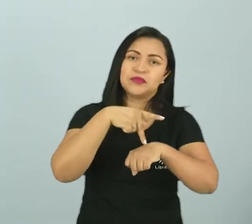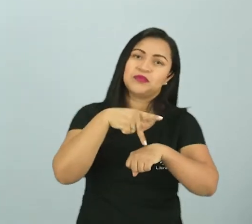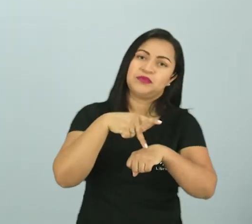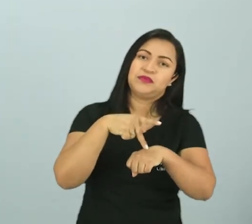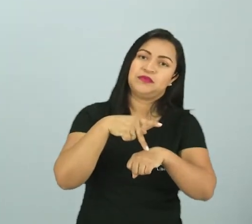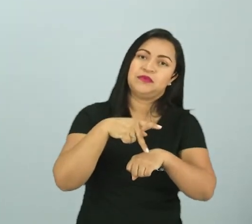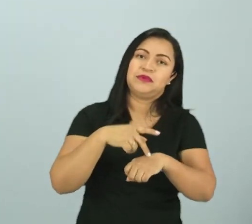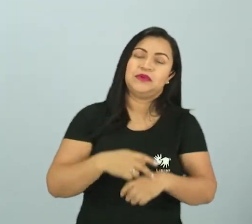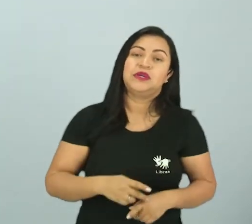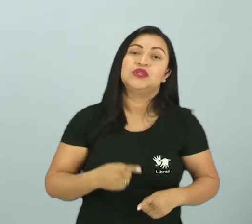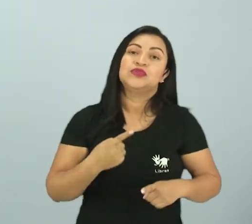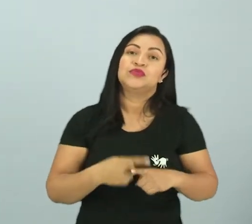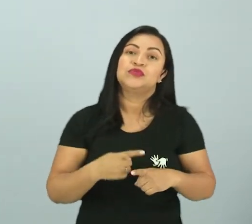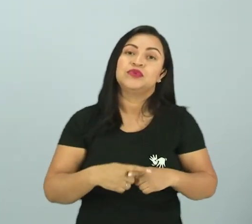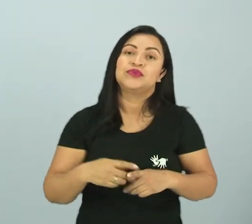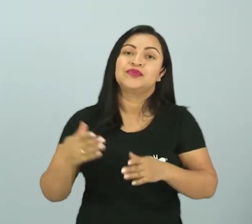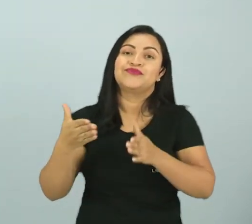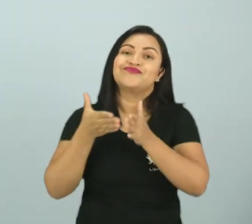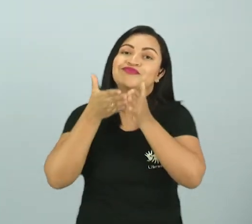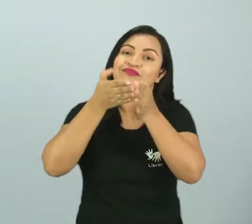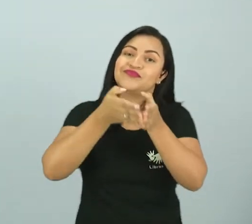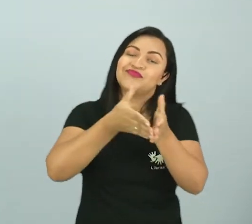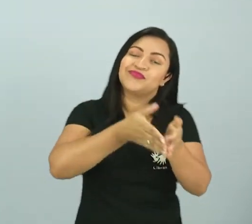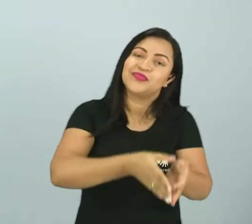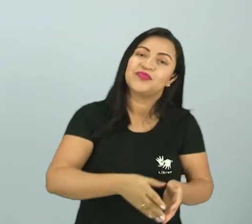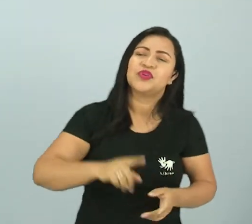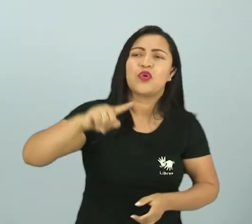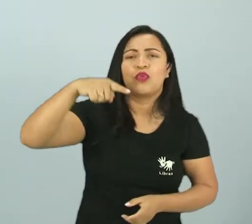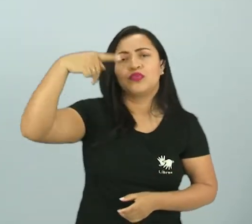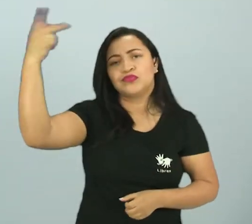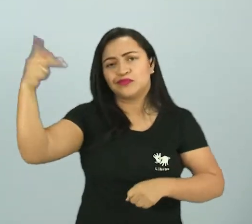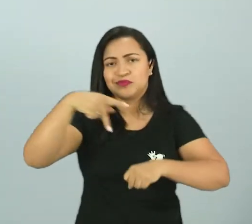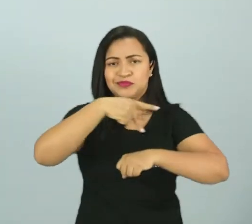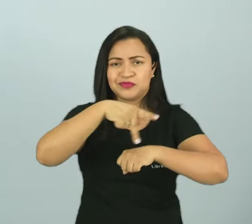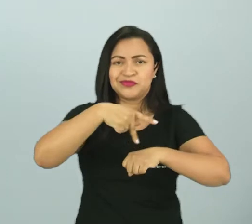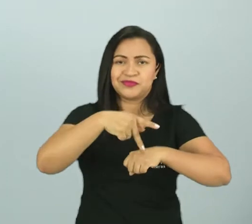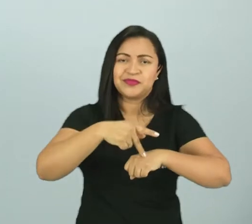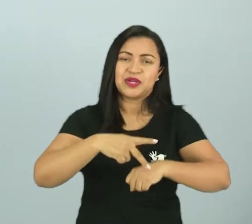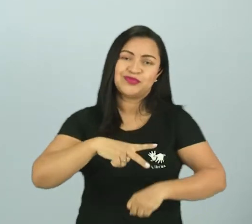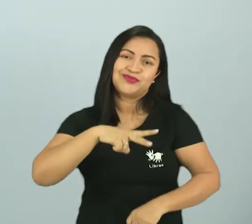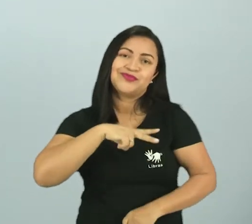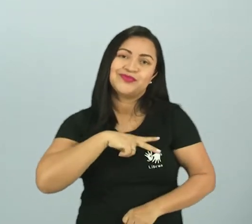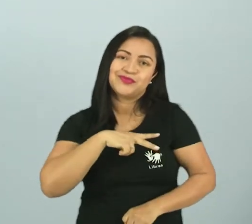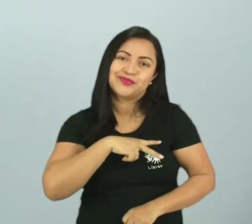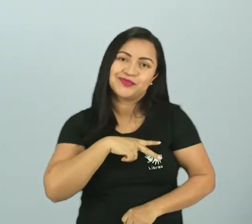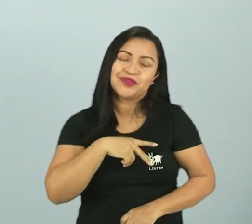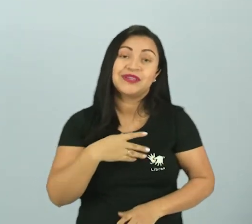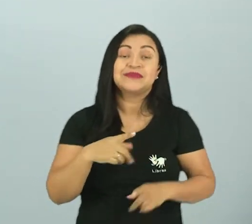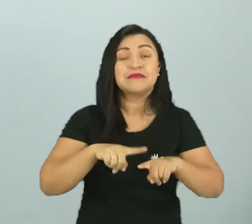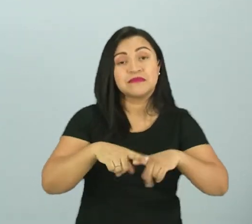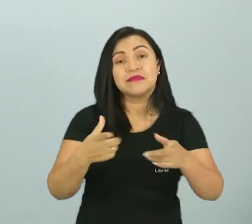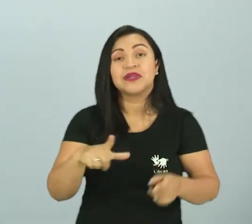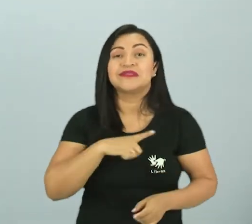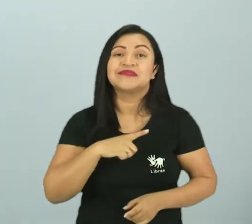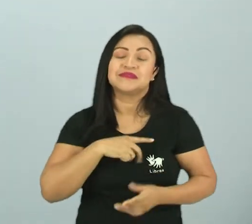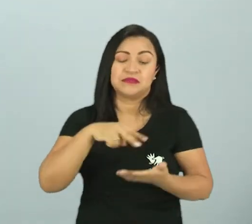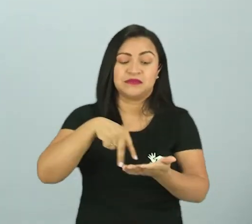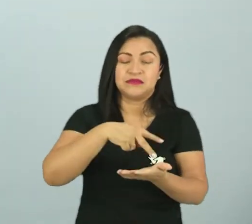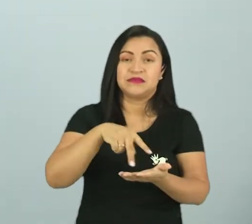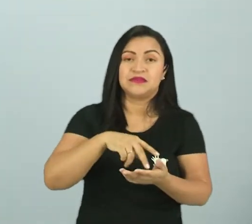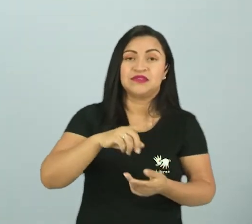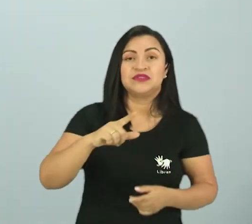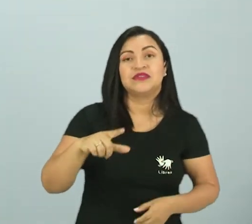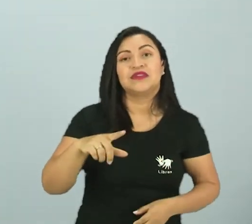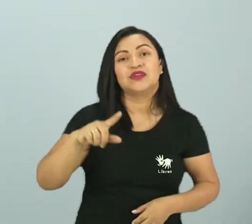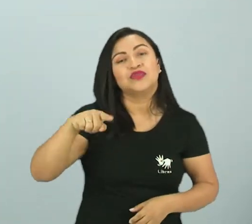nós fomos colonizados por vários povos, Mas existem as danças que vieram de outros povos e as danças que são